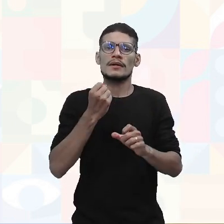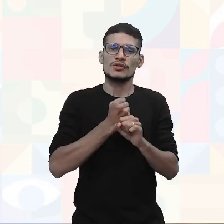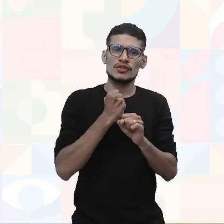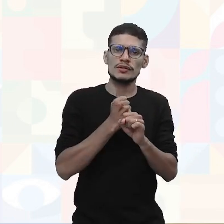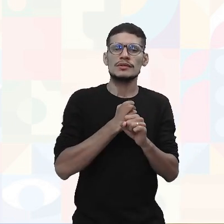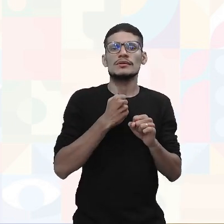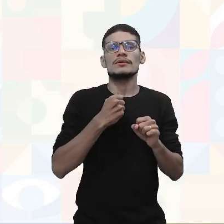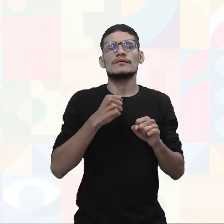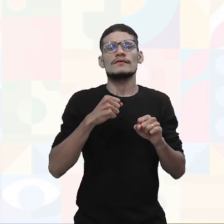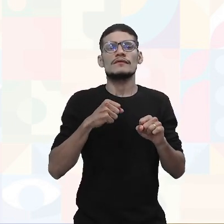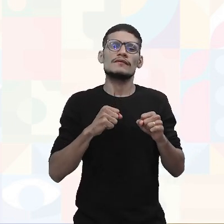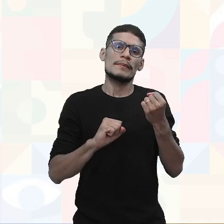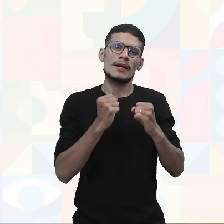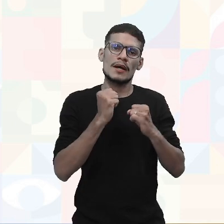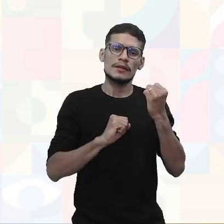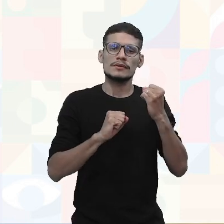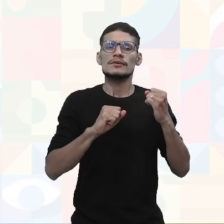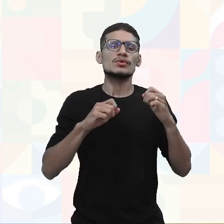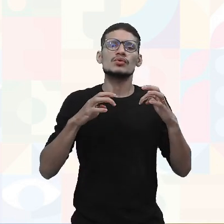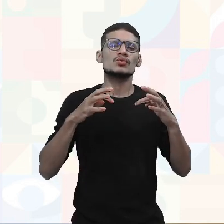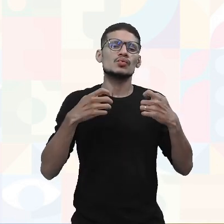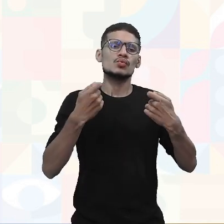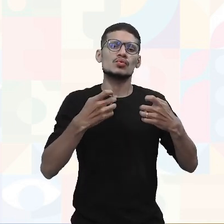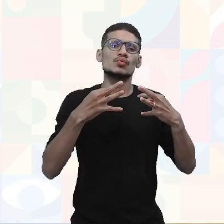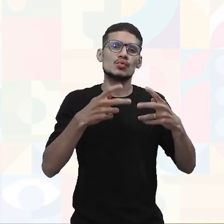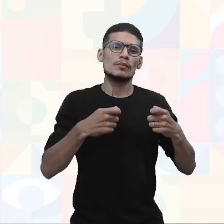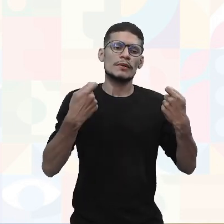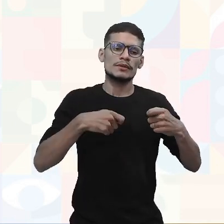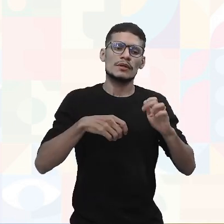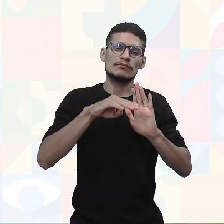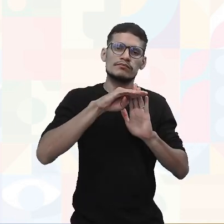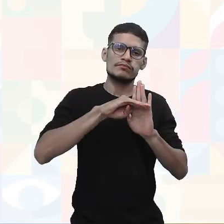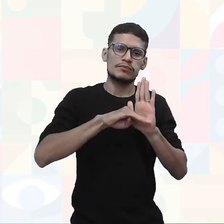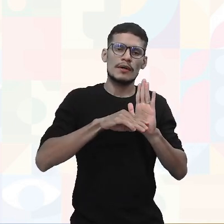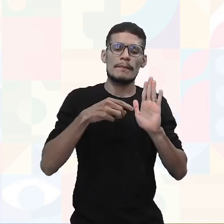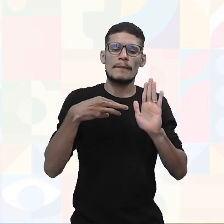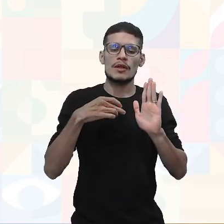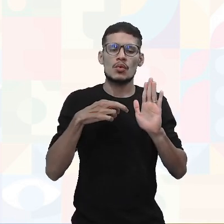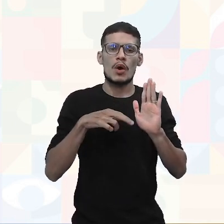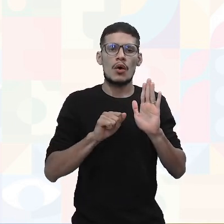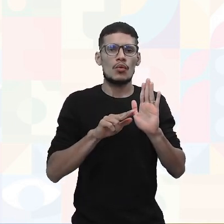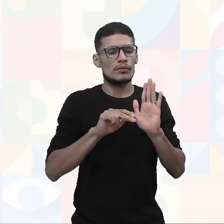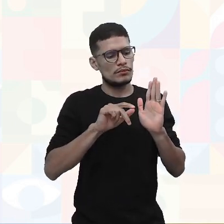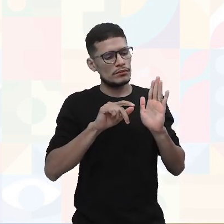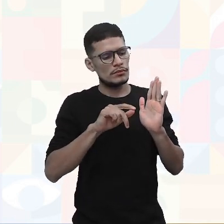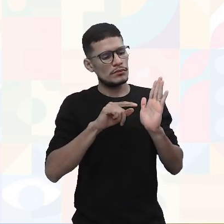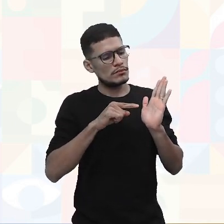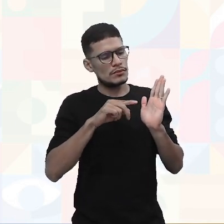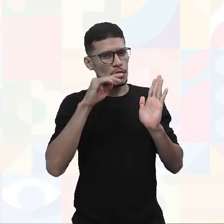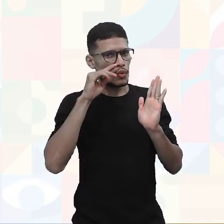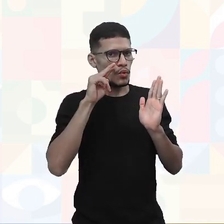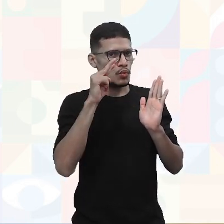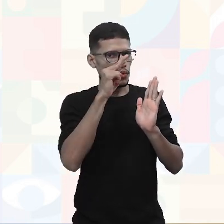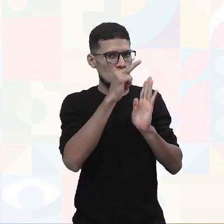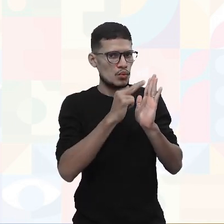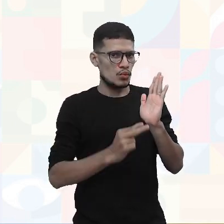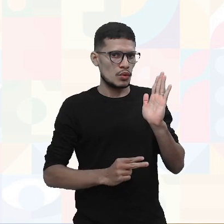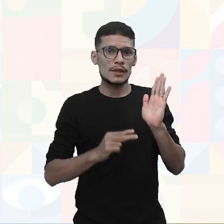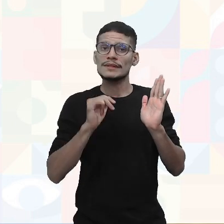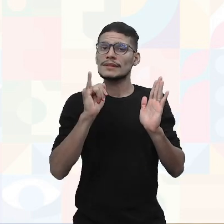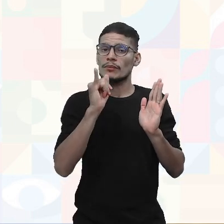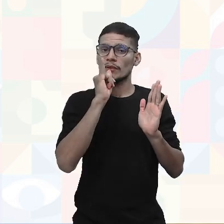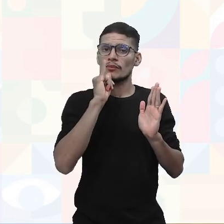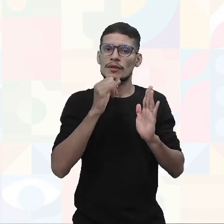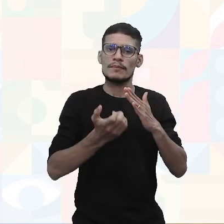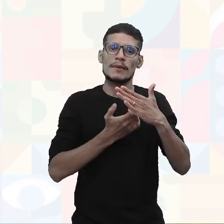nos manuais, tudo direitinho vai ter que seguir isso, e para isso vai ter que ser o quê? Realizado treinamentos, tanto é que quando a empresa traz um equipamento novo